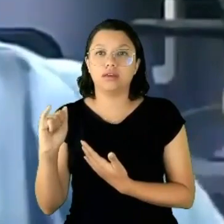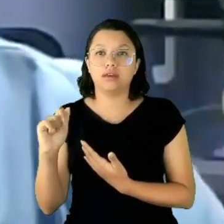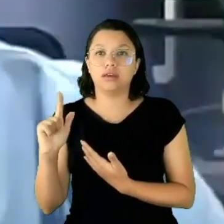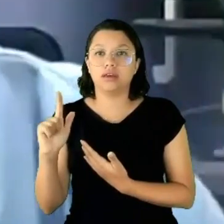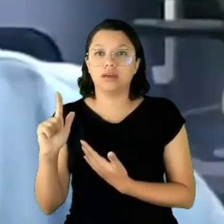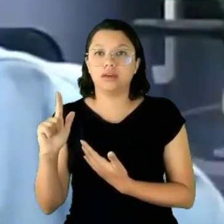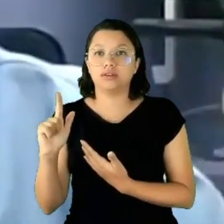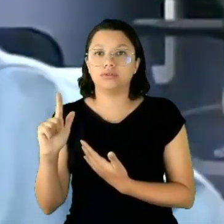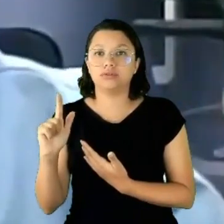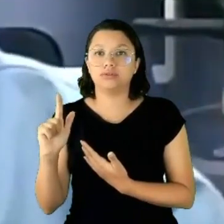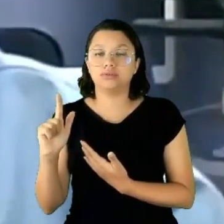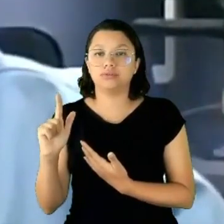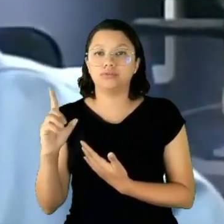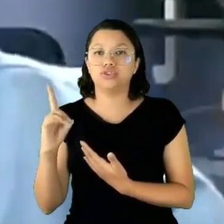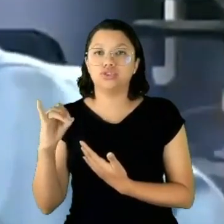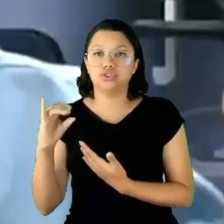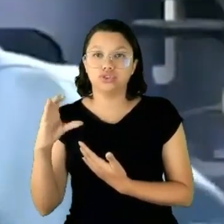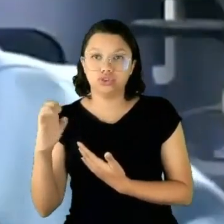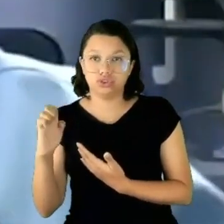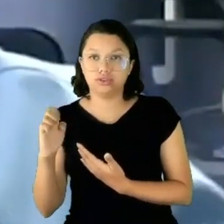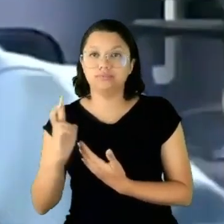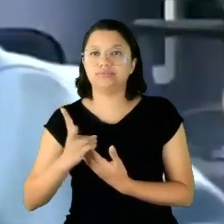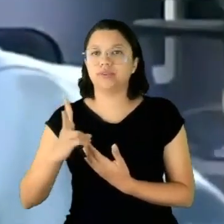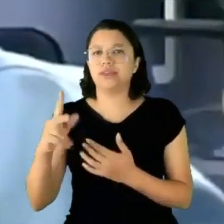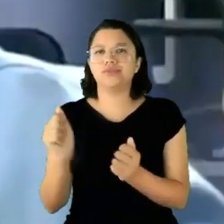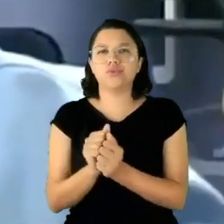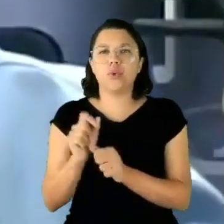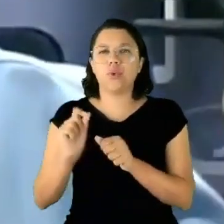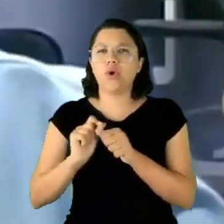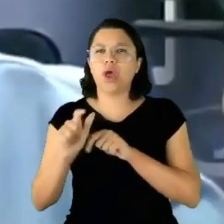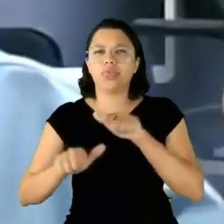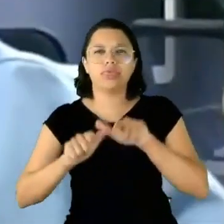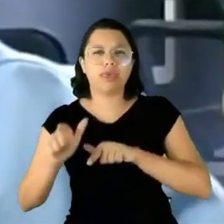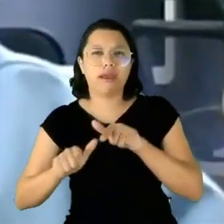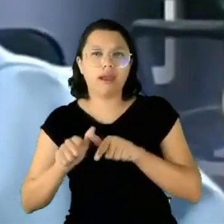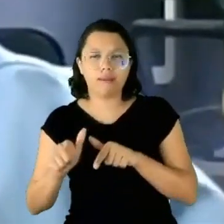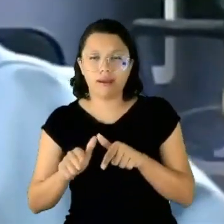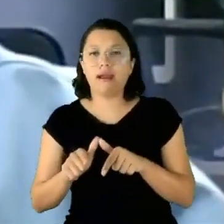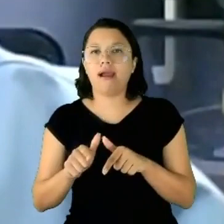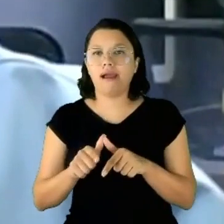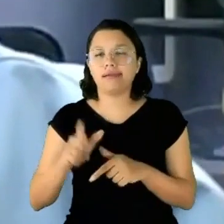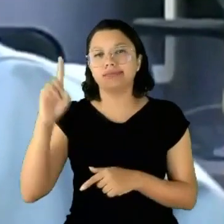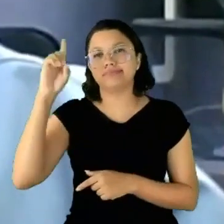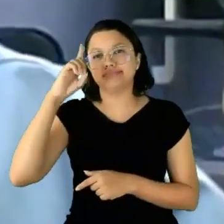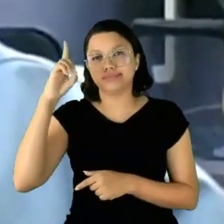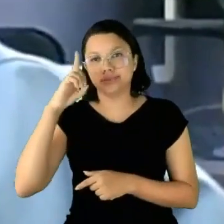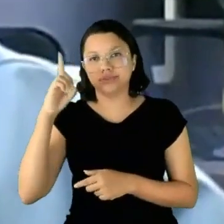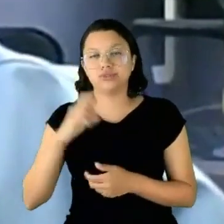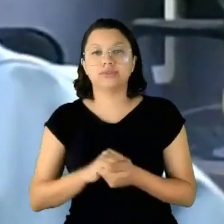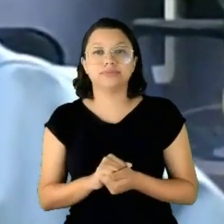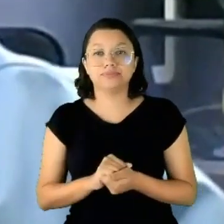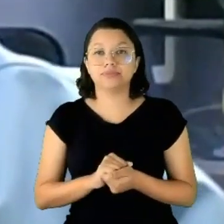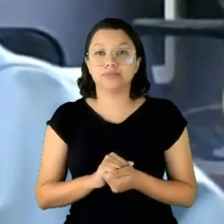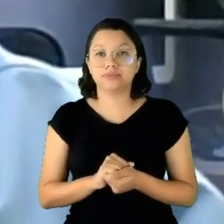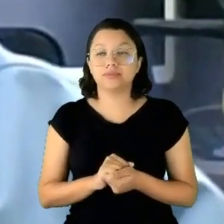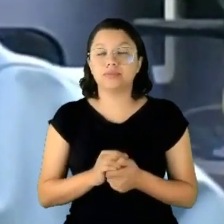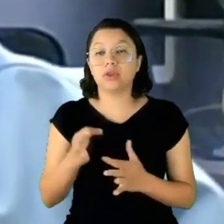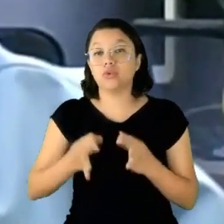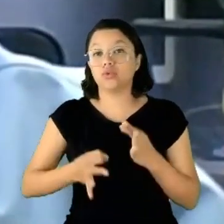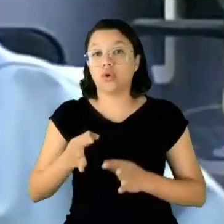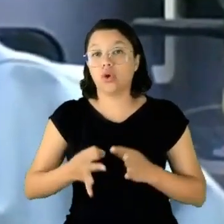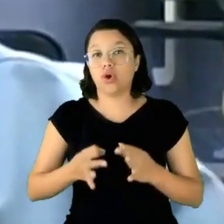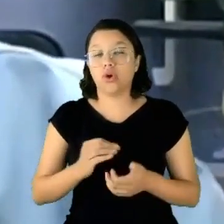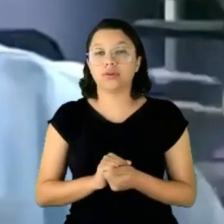fazendo trabalhos fora do nosso dia a dia da judicatura,